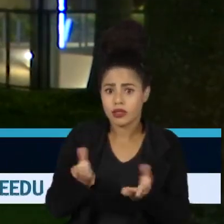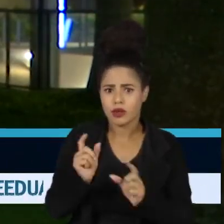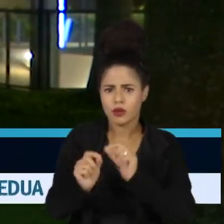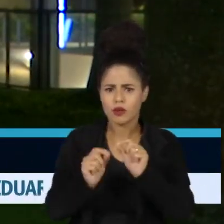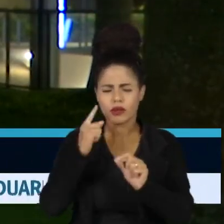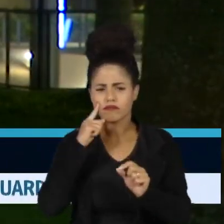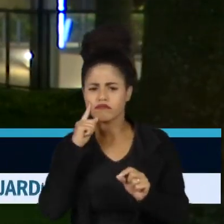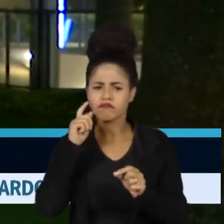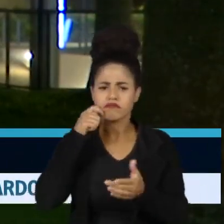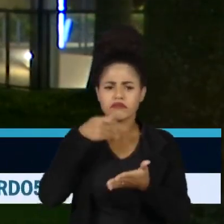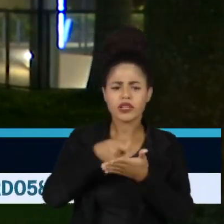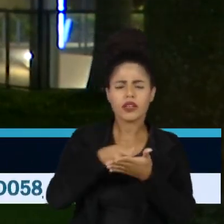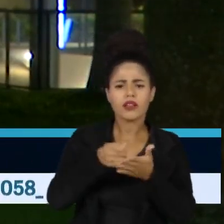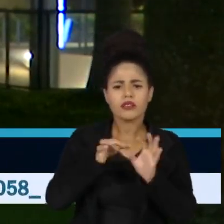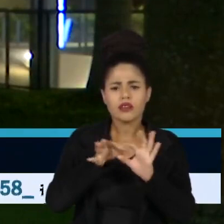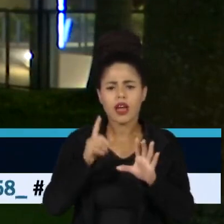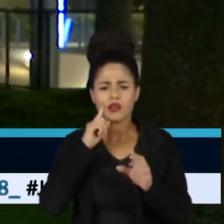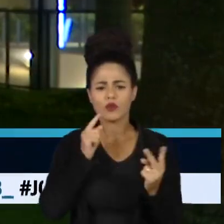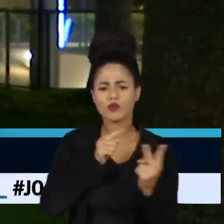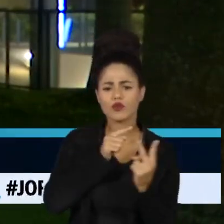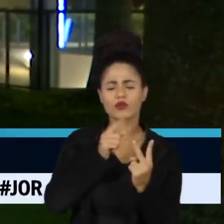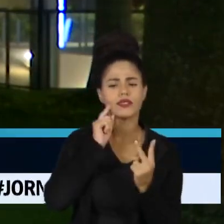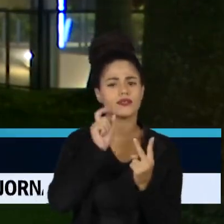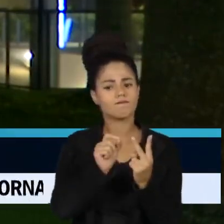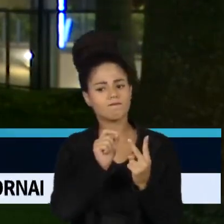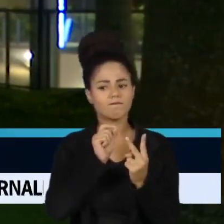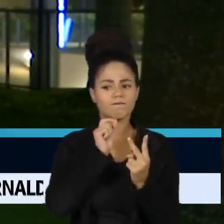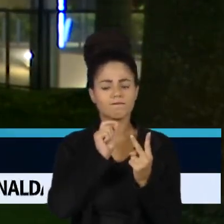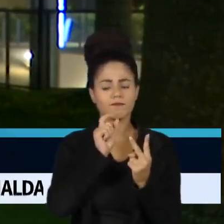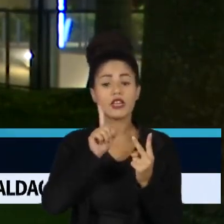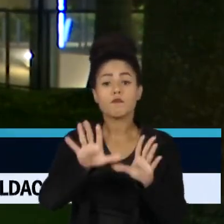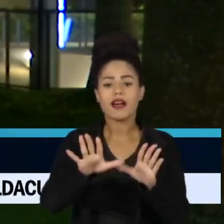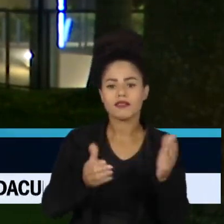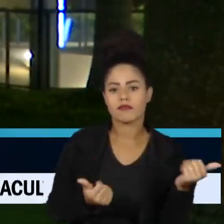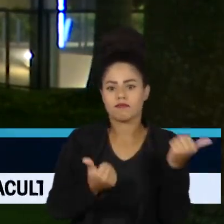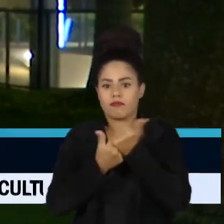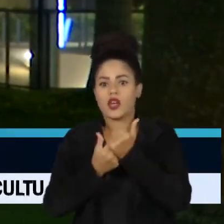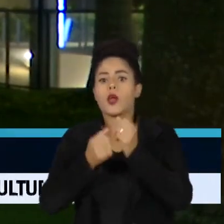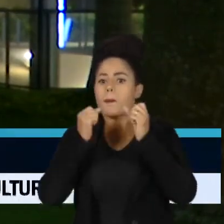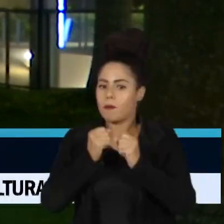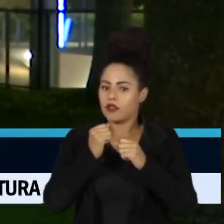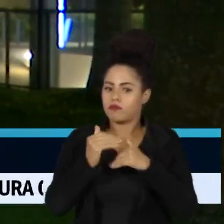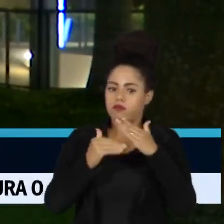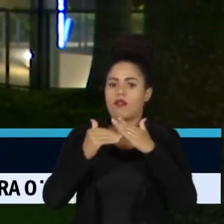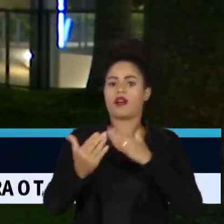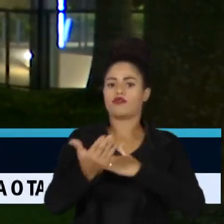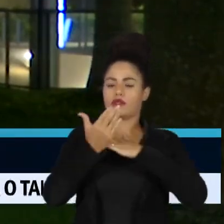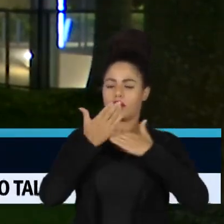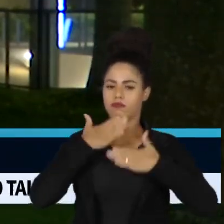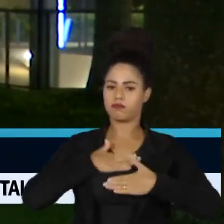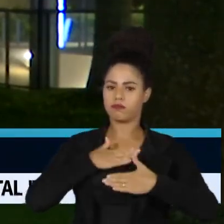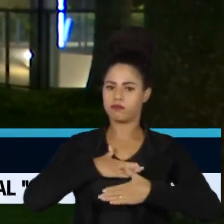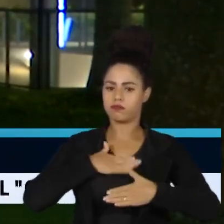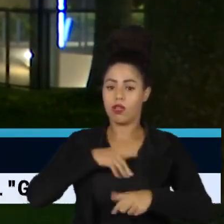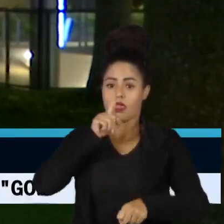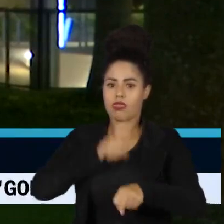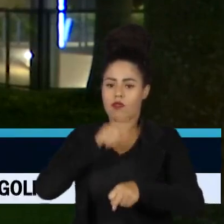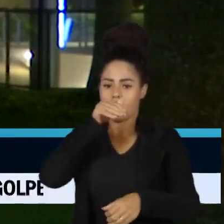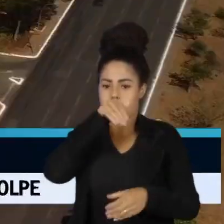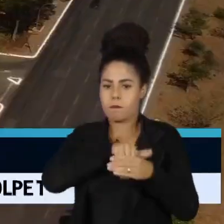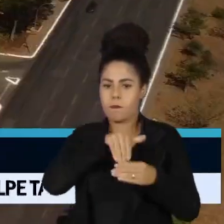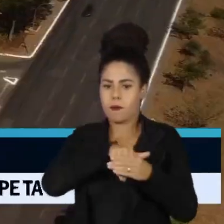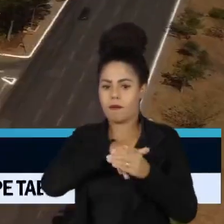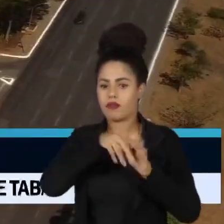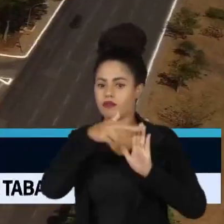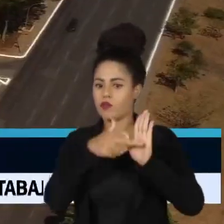uma adesão formal das siglas à base governista, mas qualquer apoio extra pode dar mais tranquilidade na hora de votar medidas